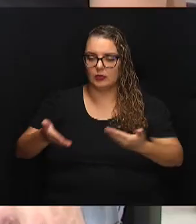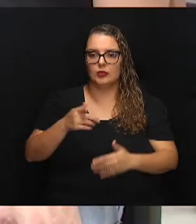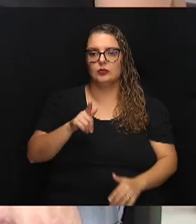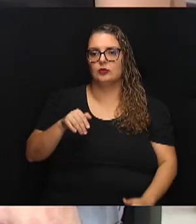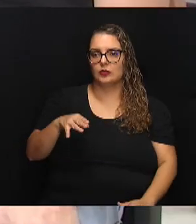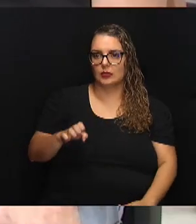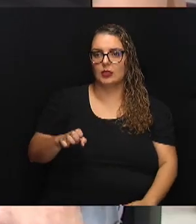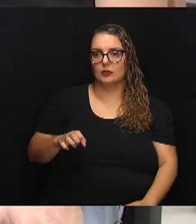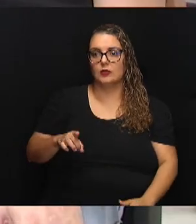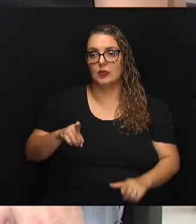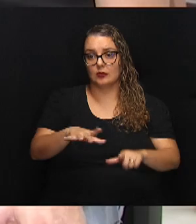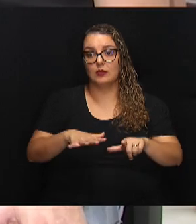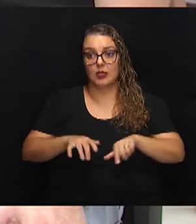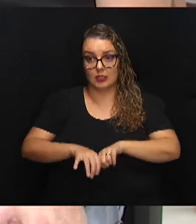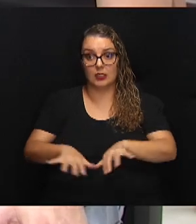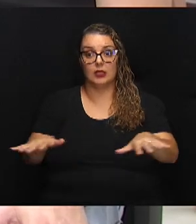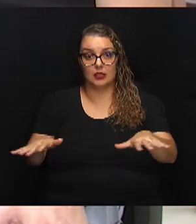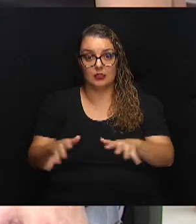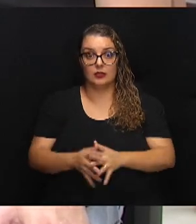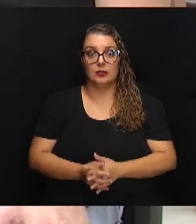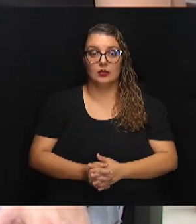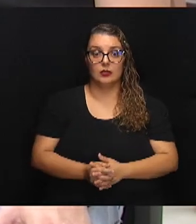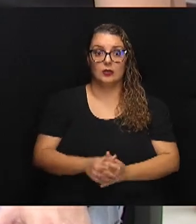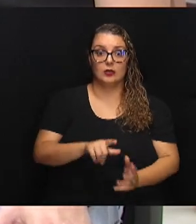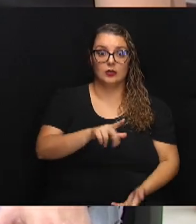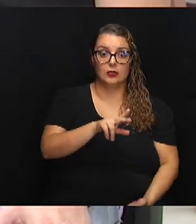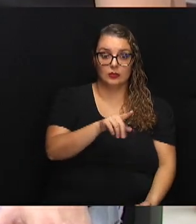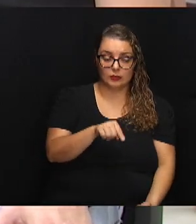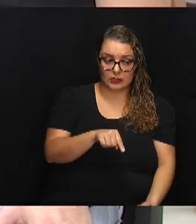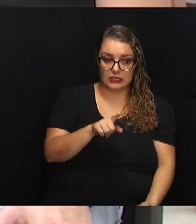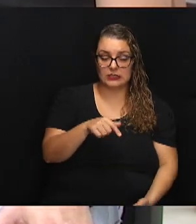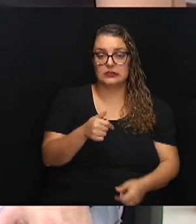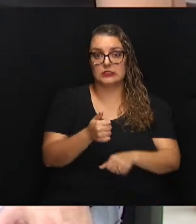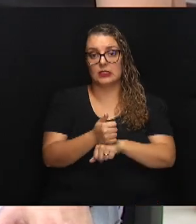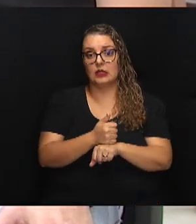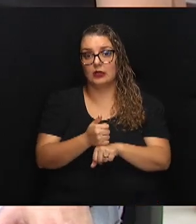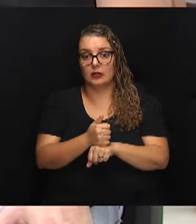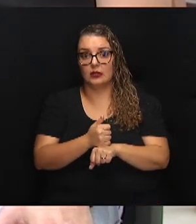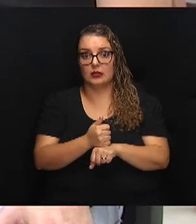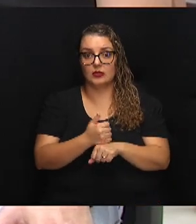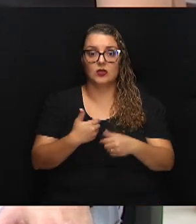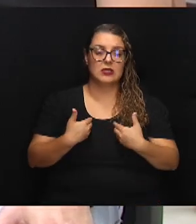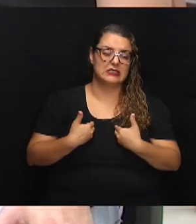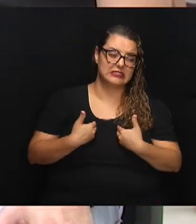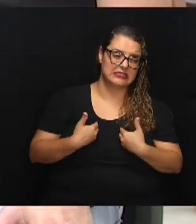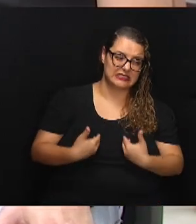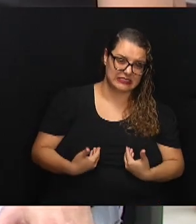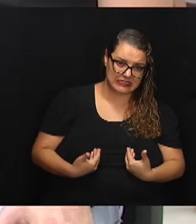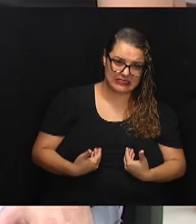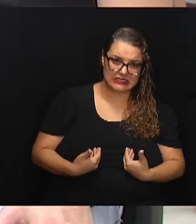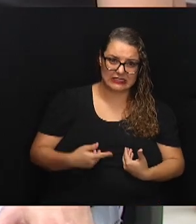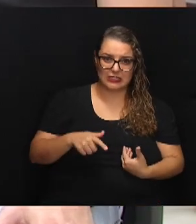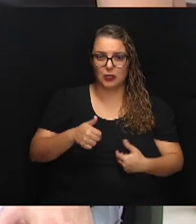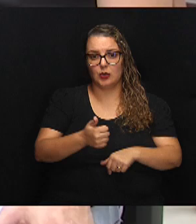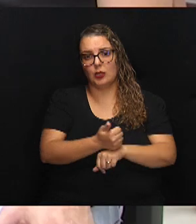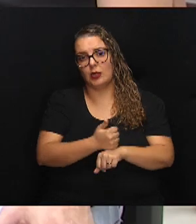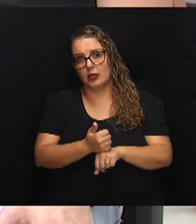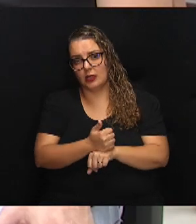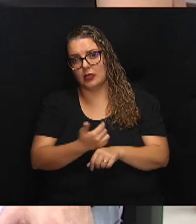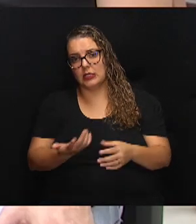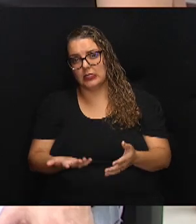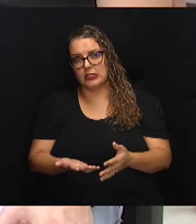né? Um leque muito grande. Luiz, é uma profissão cansativa, é uma profissão